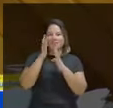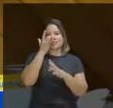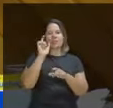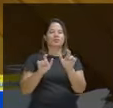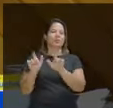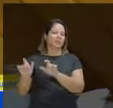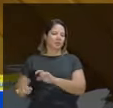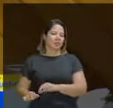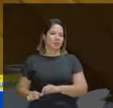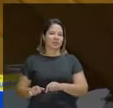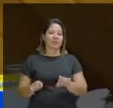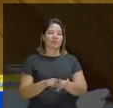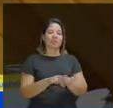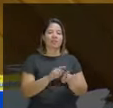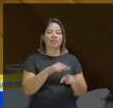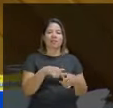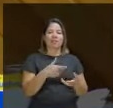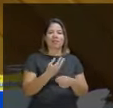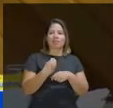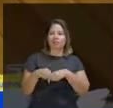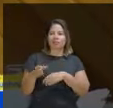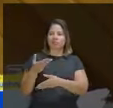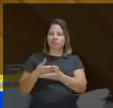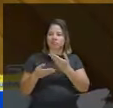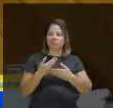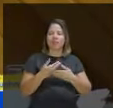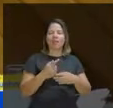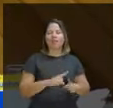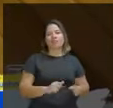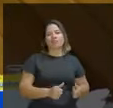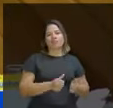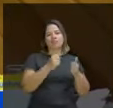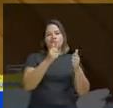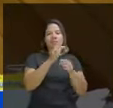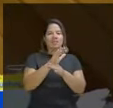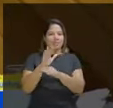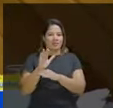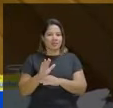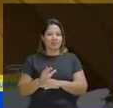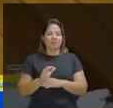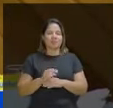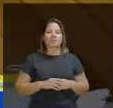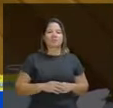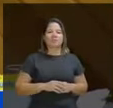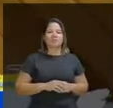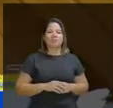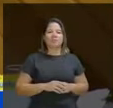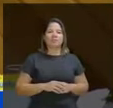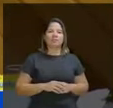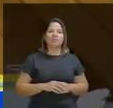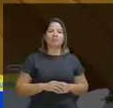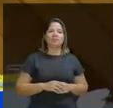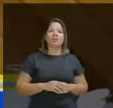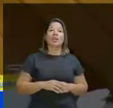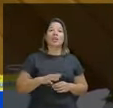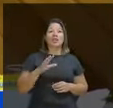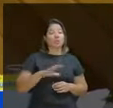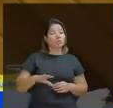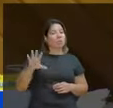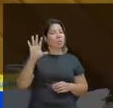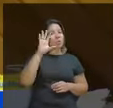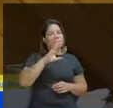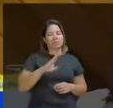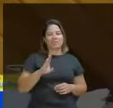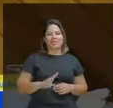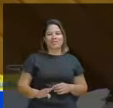regional, para a melhoria dos serviços prestados pela Justiça Eleitoral do Amapá. Eu ressalto que o trabalho das ouvidorias, em âmbito nacional,